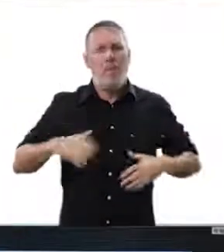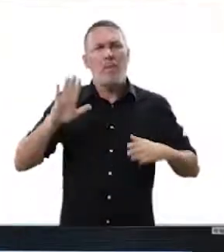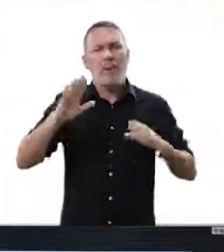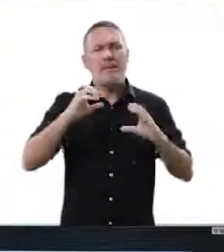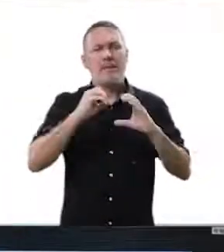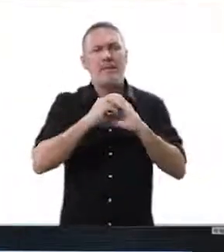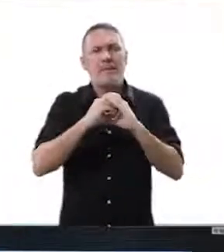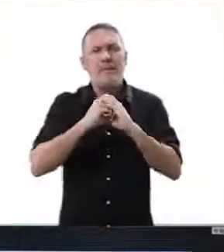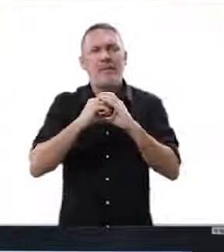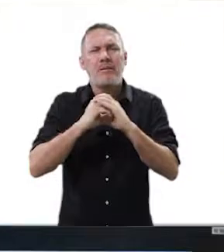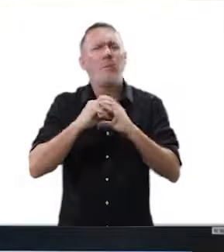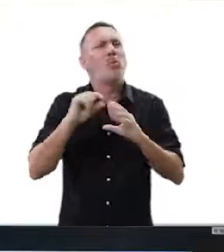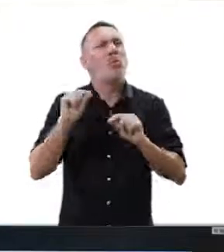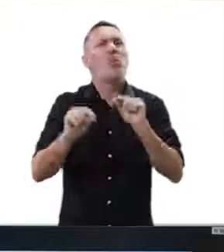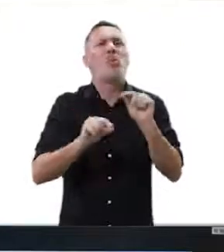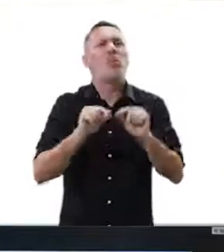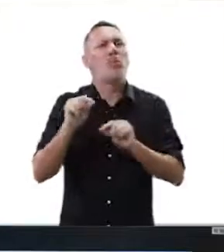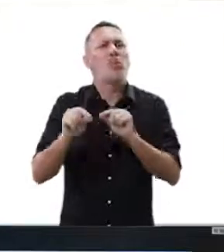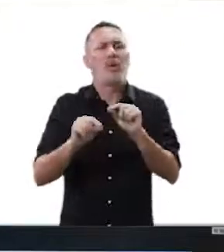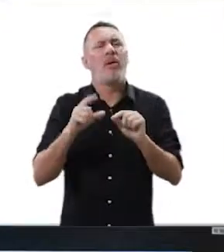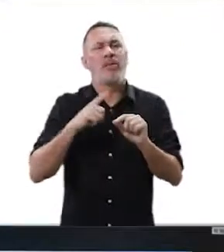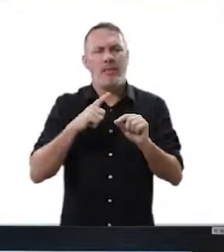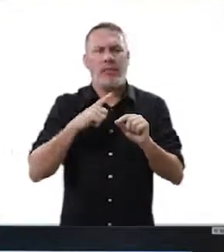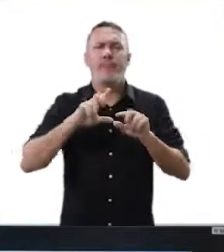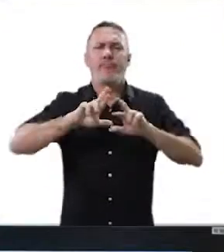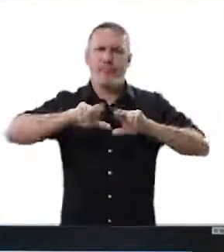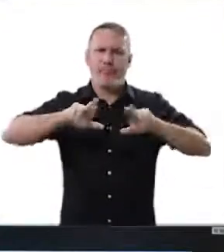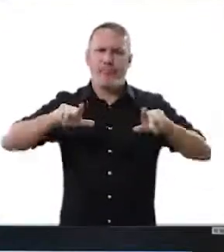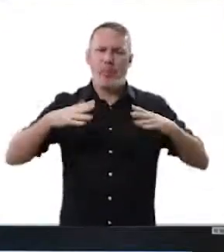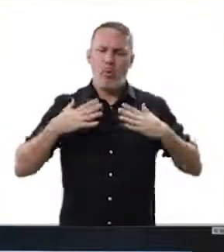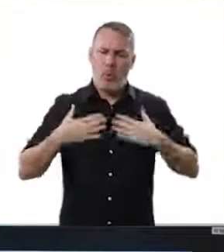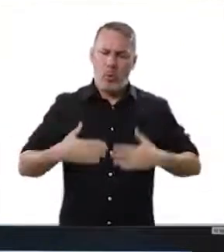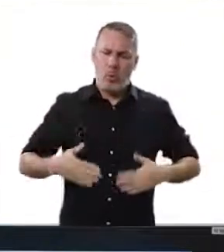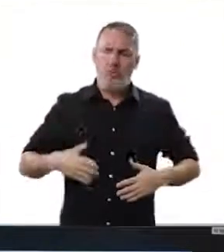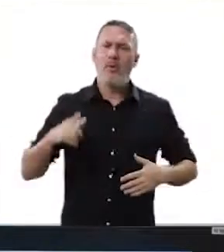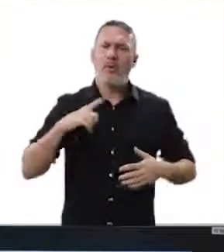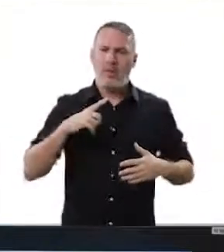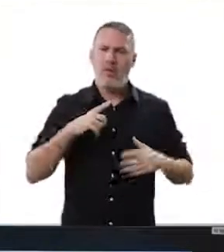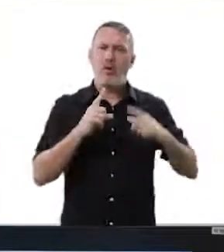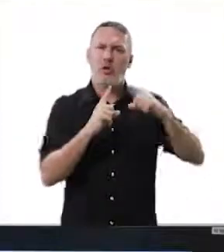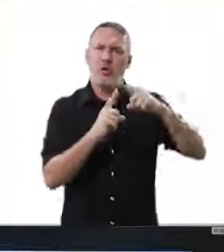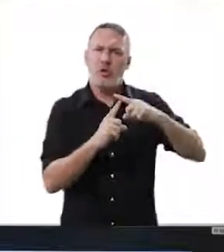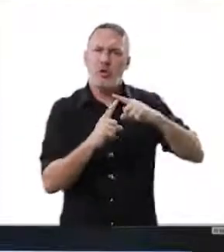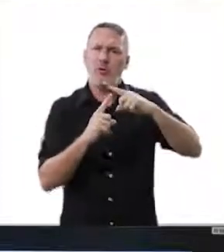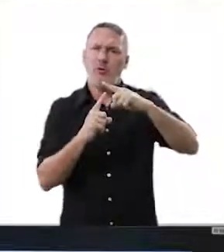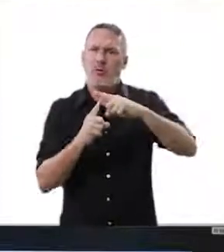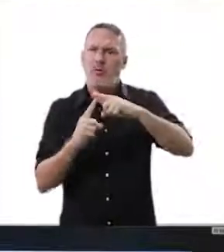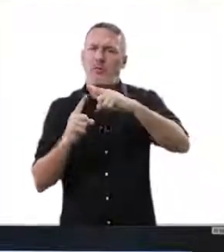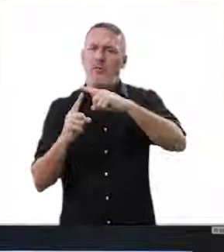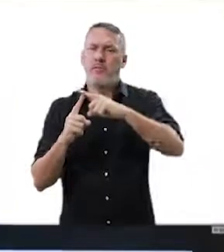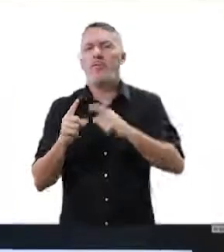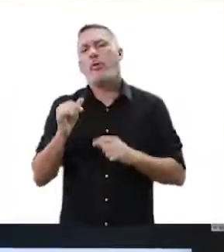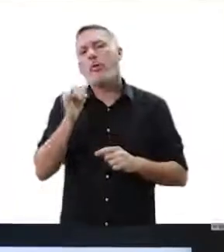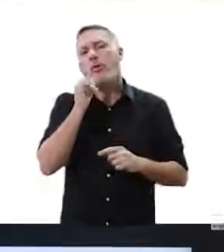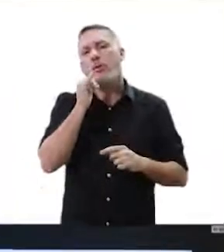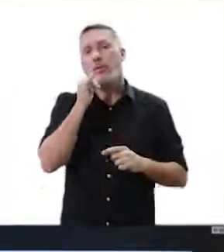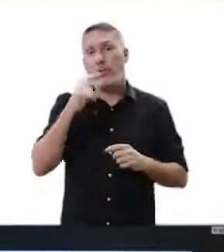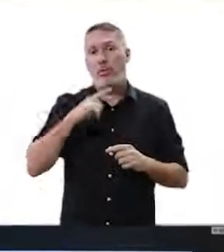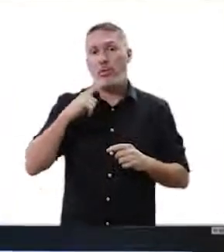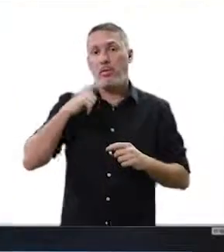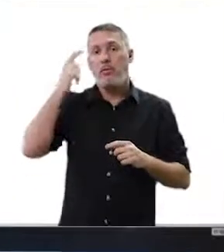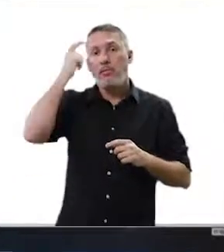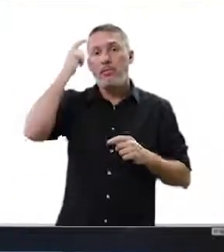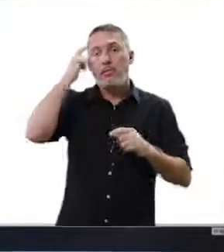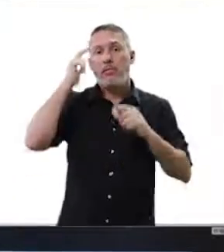essas, né? Elas se diferenciam no nosso corpo. Então, a gente vai ter ali como, por exemplo, um neurônio, que é uma célula do